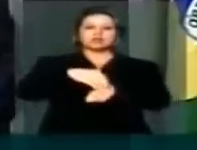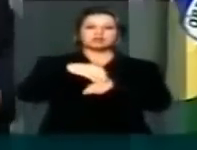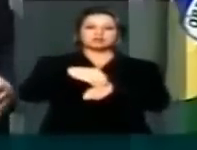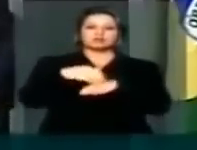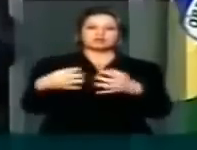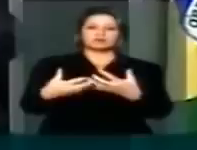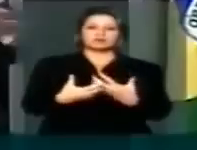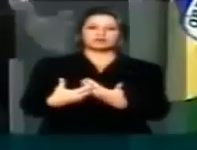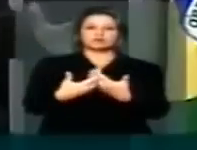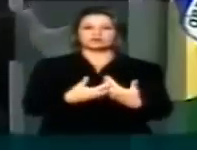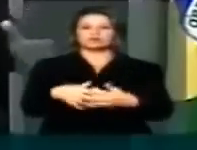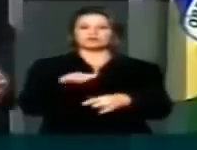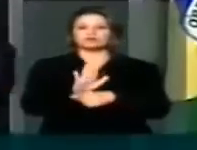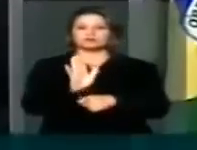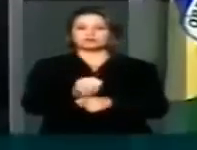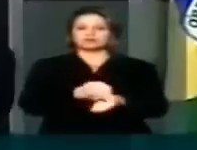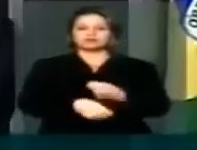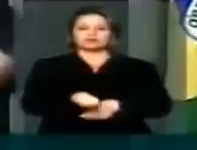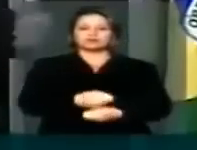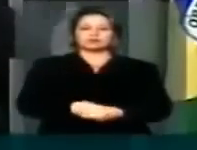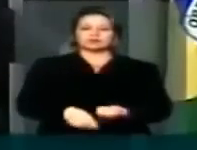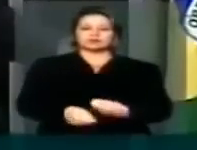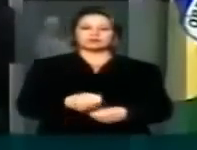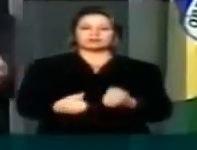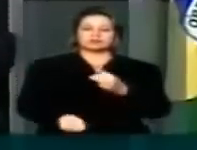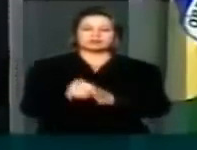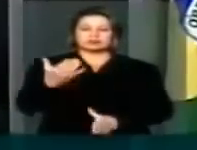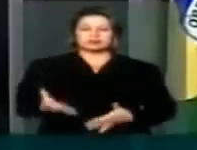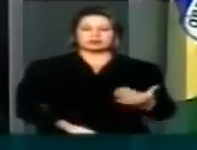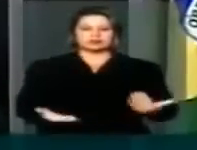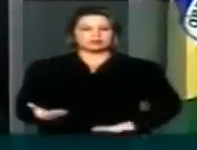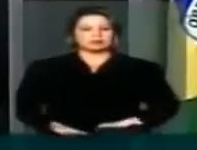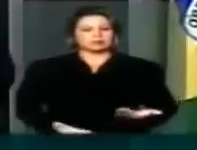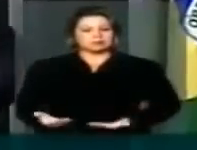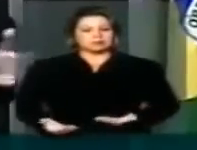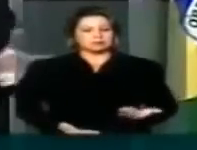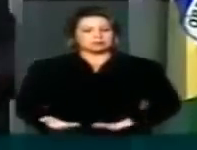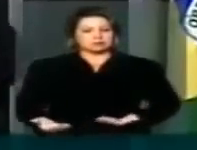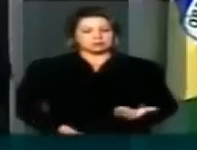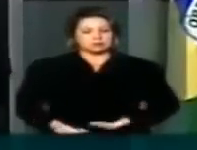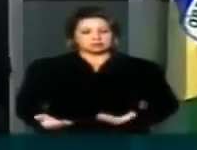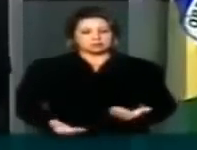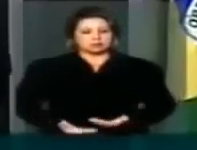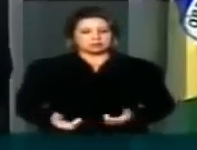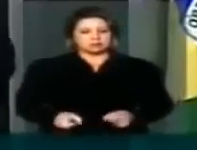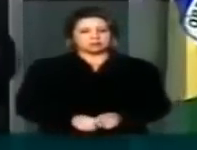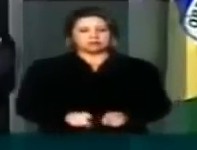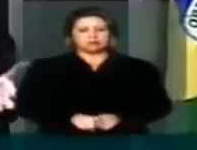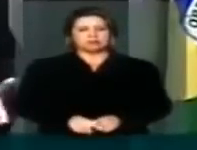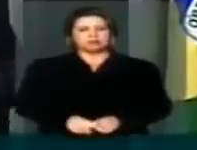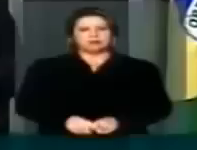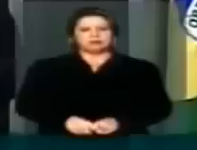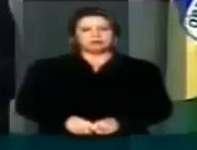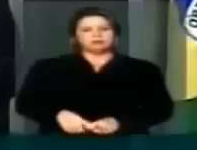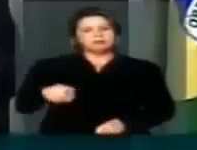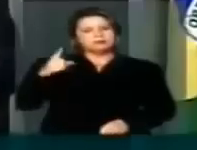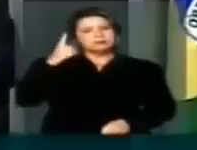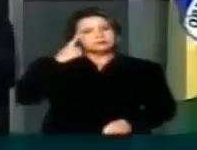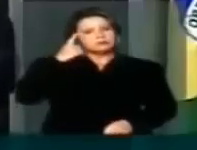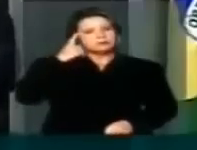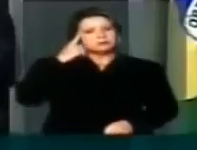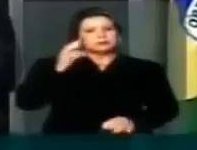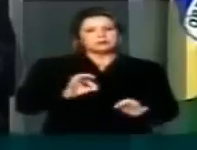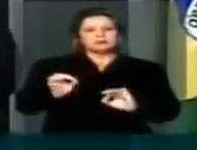carroceria, para poder equilibrar a balança comercial e gerar emprego no nosso país, que não leve a ele